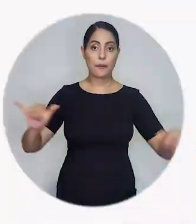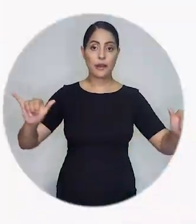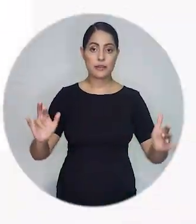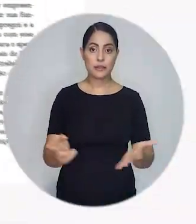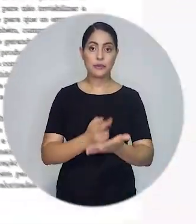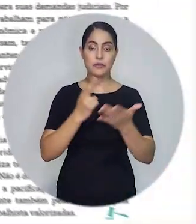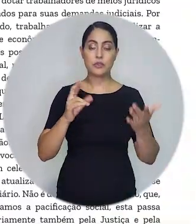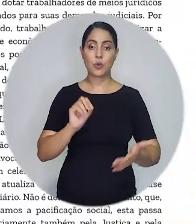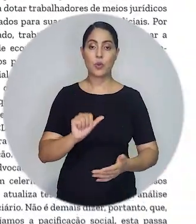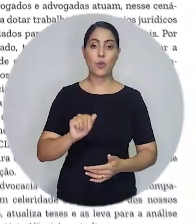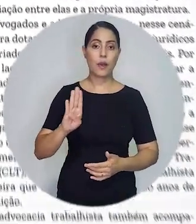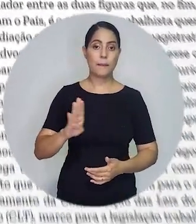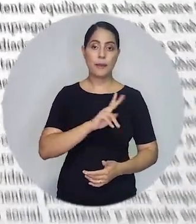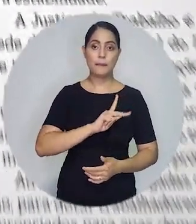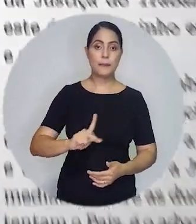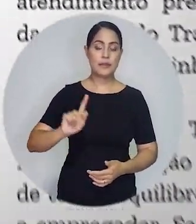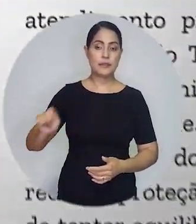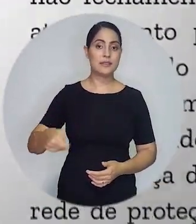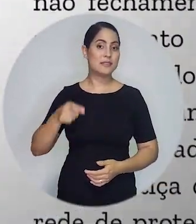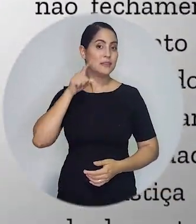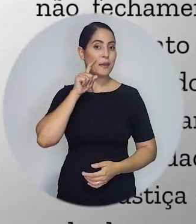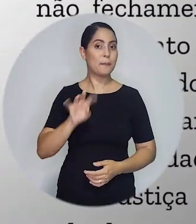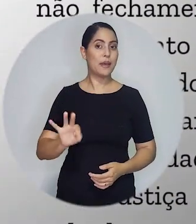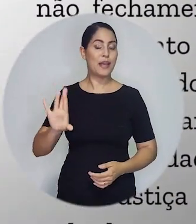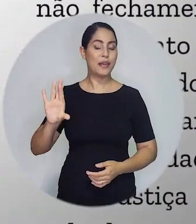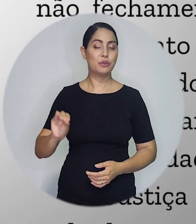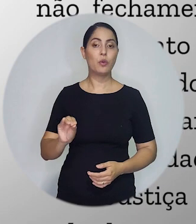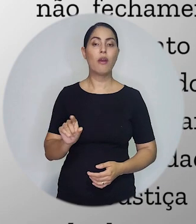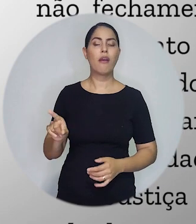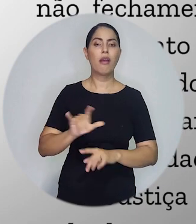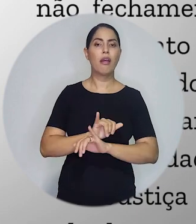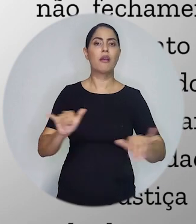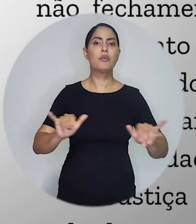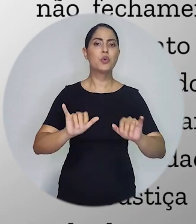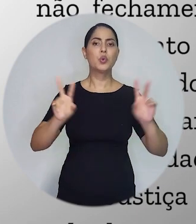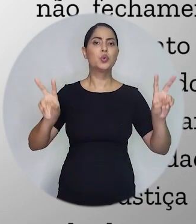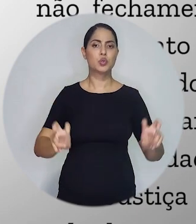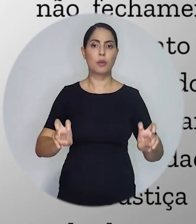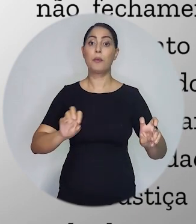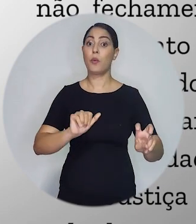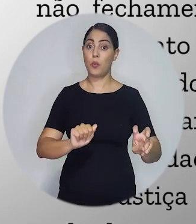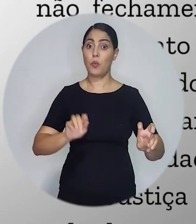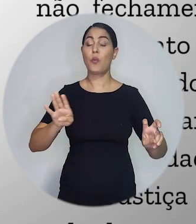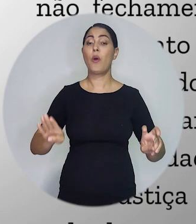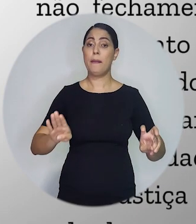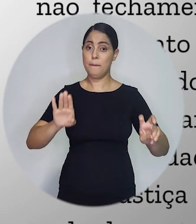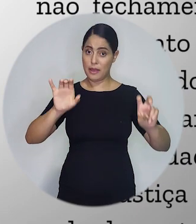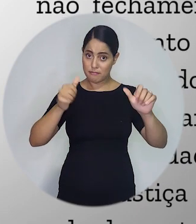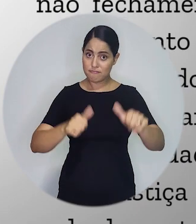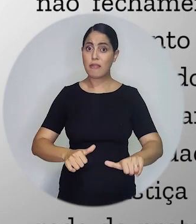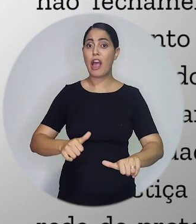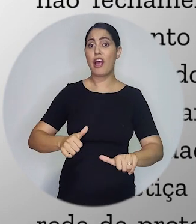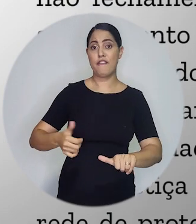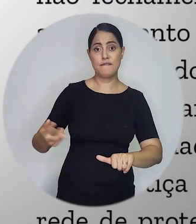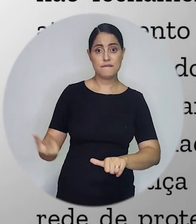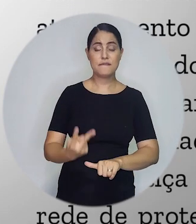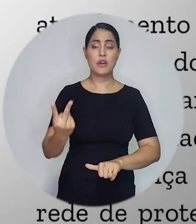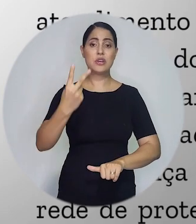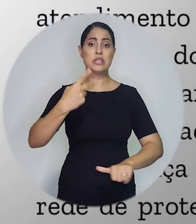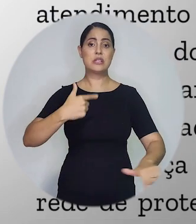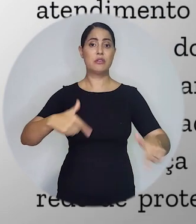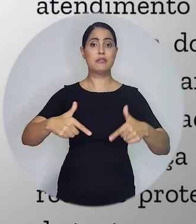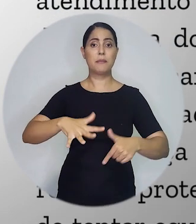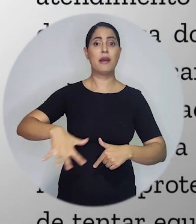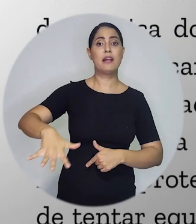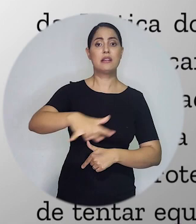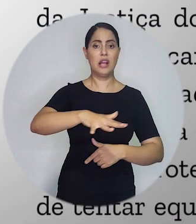Na publicação da revista, o presidente da Ordem dos Advogados do Brasil, Beto Simonetti, destacou que a OAB enxerga a valorização